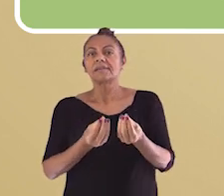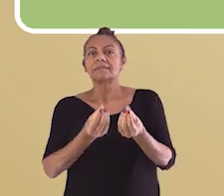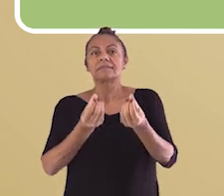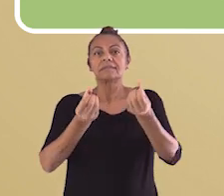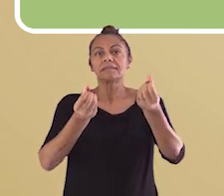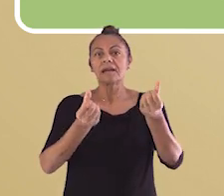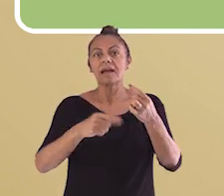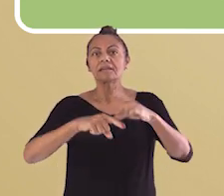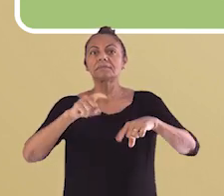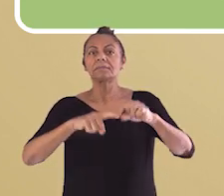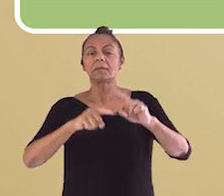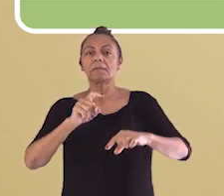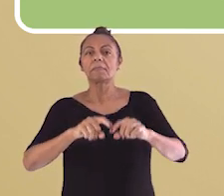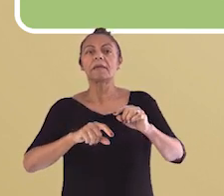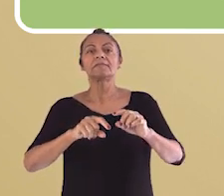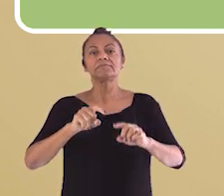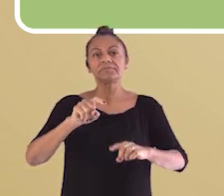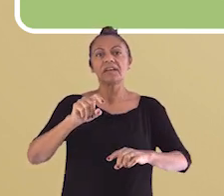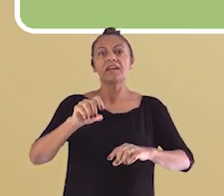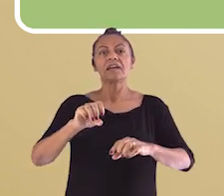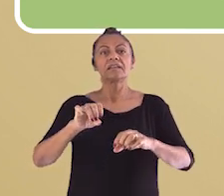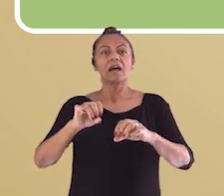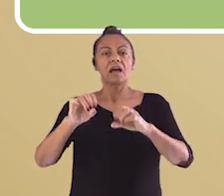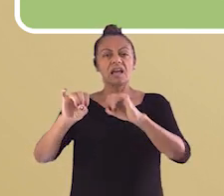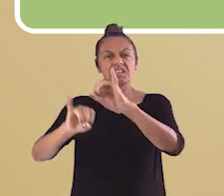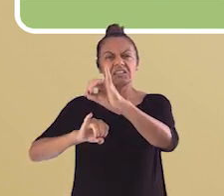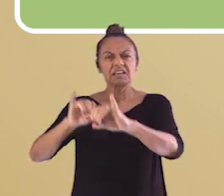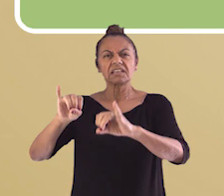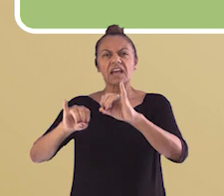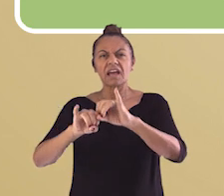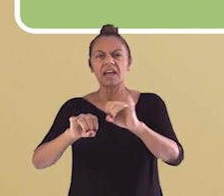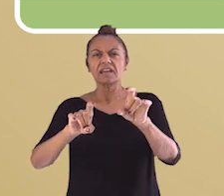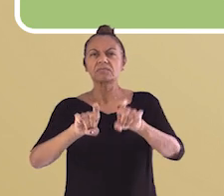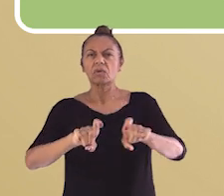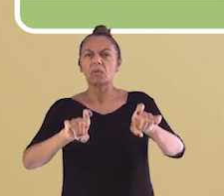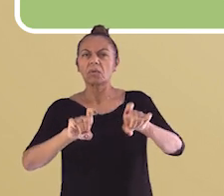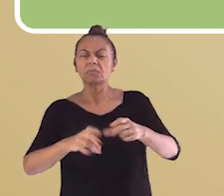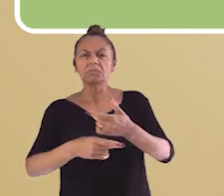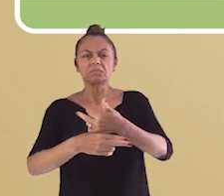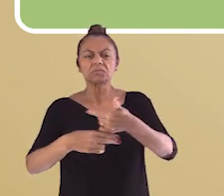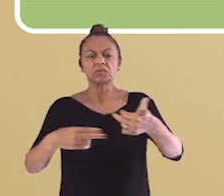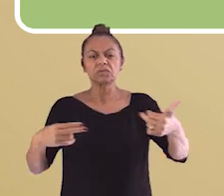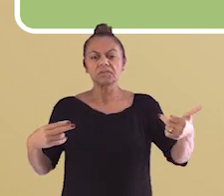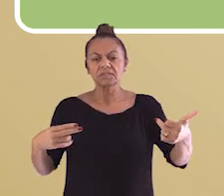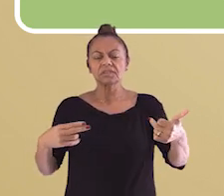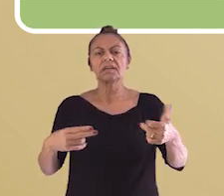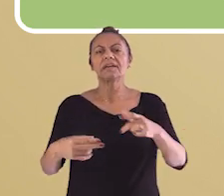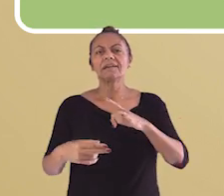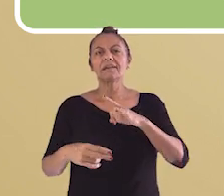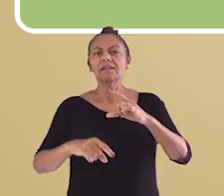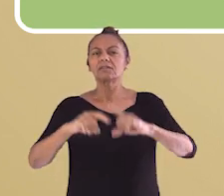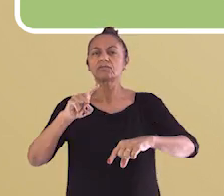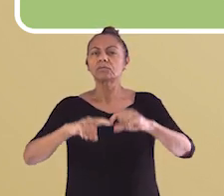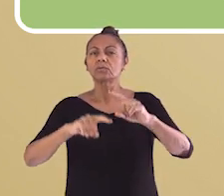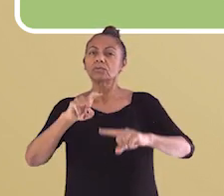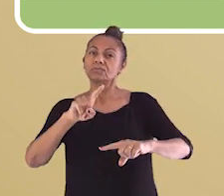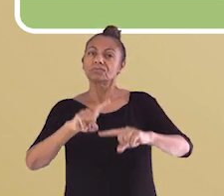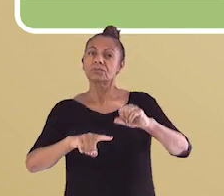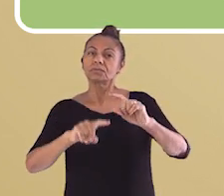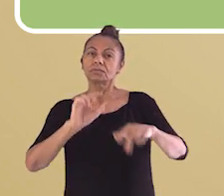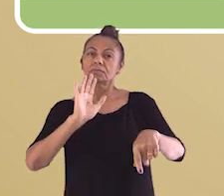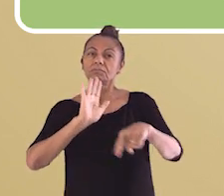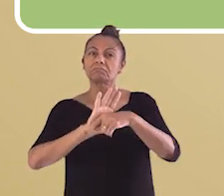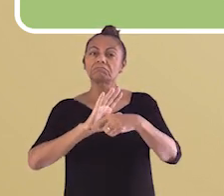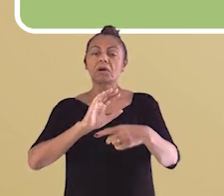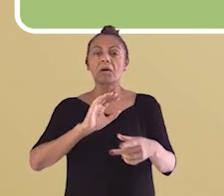processos informatizados. Existe um mercado de produção de produtos com base no gosto das